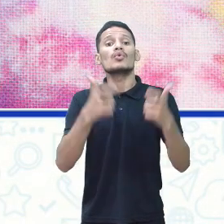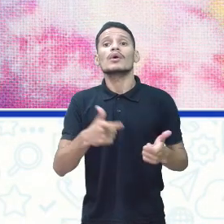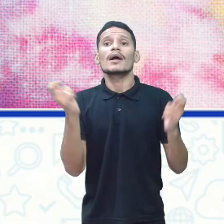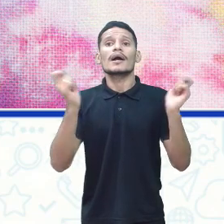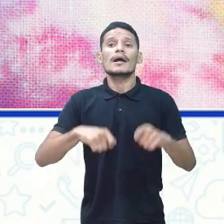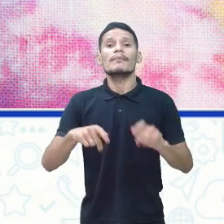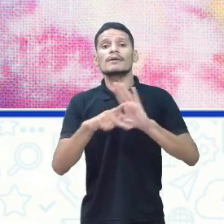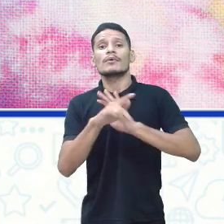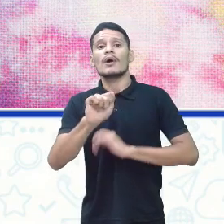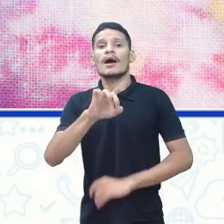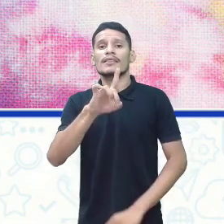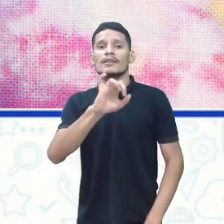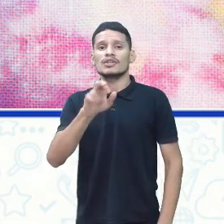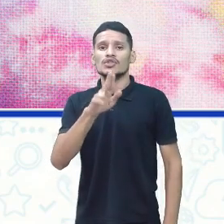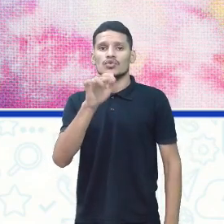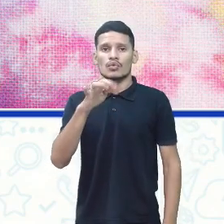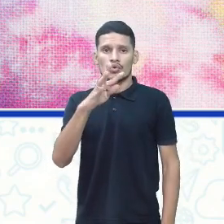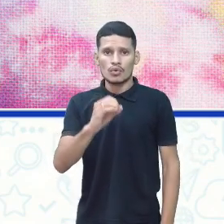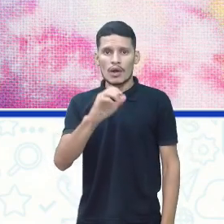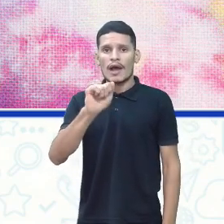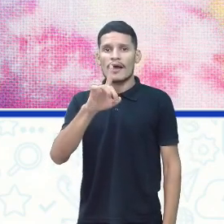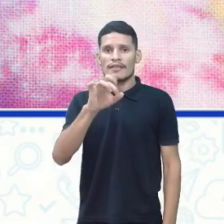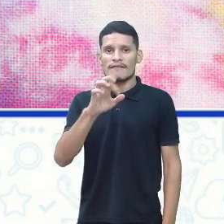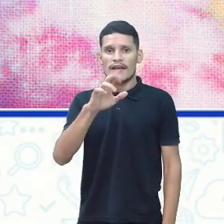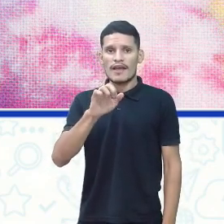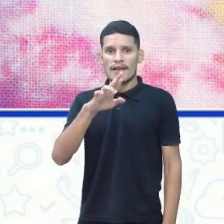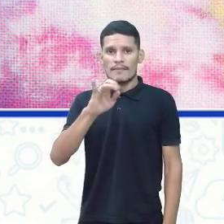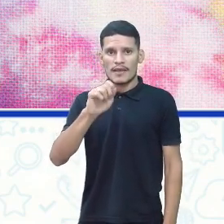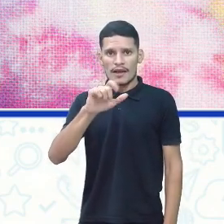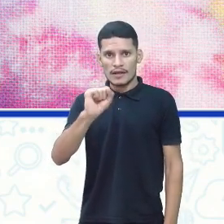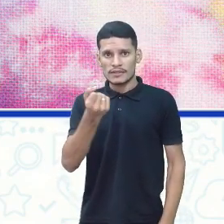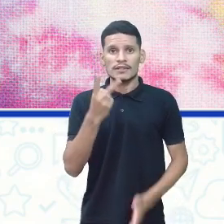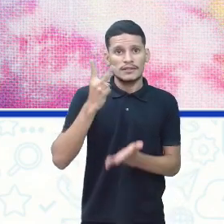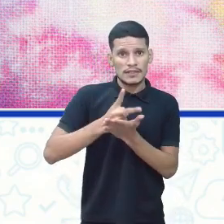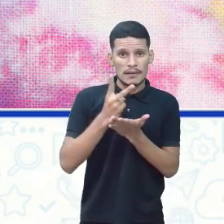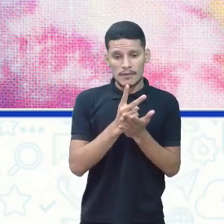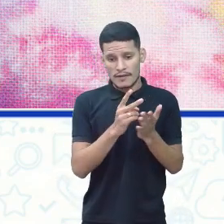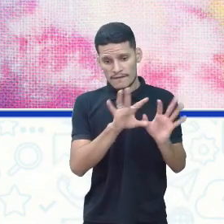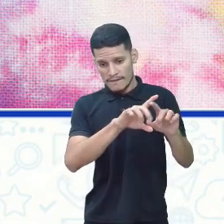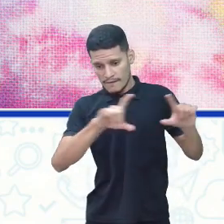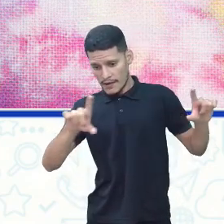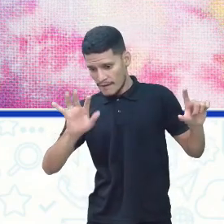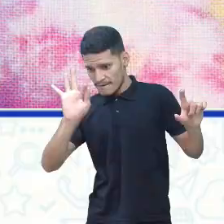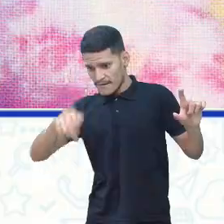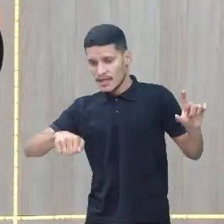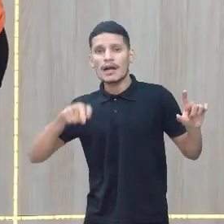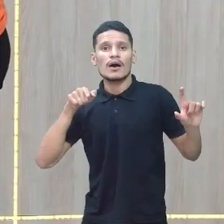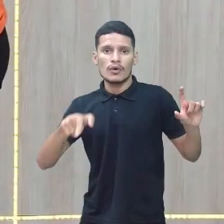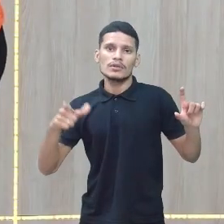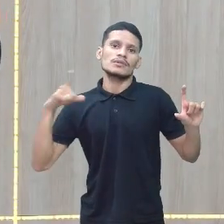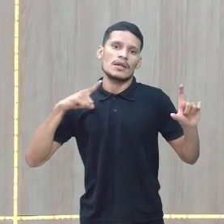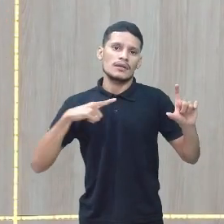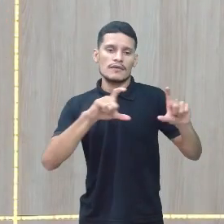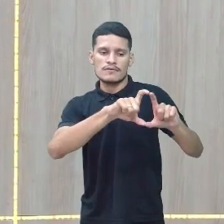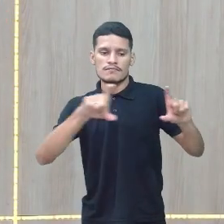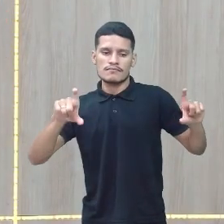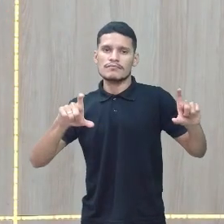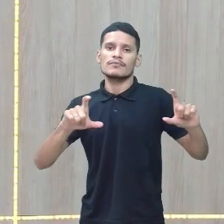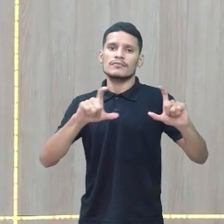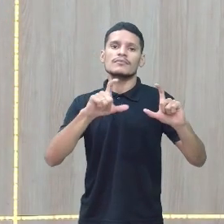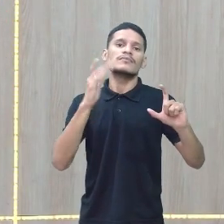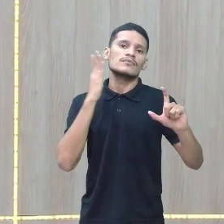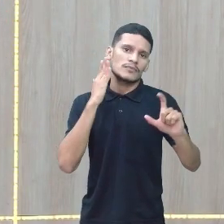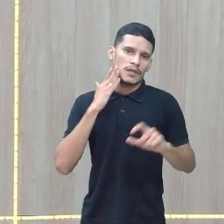dos adjuntos adverbiais é sempre no final da frase, tá? Eles sempre estão,